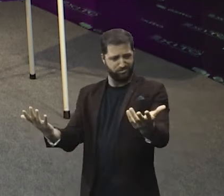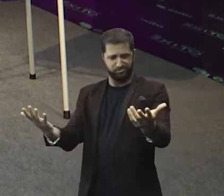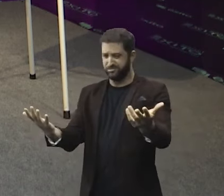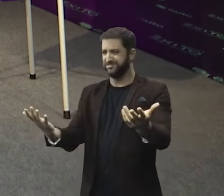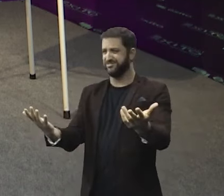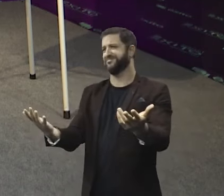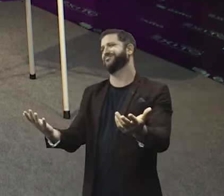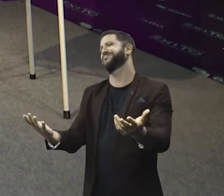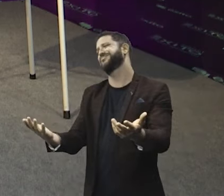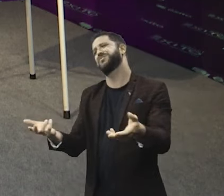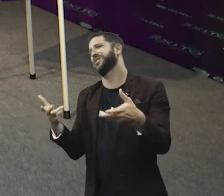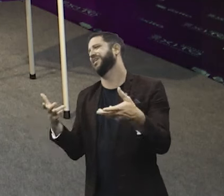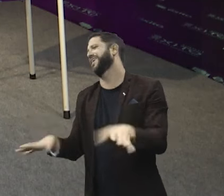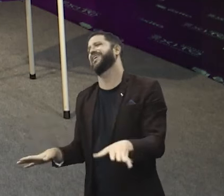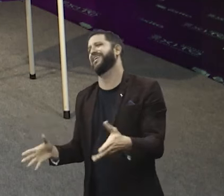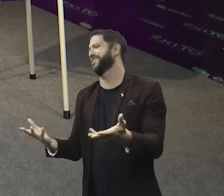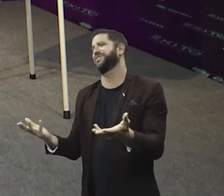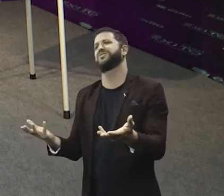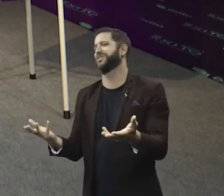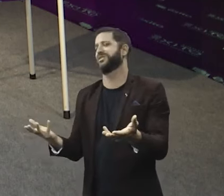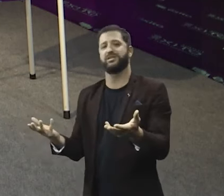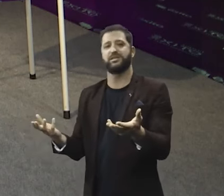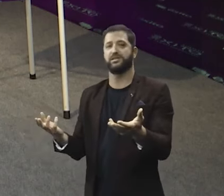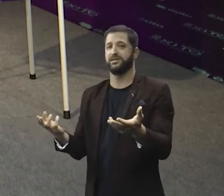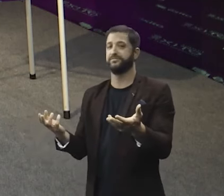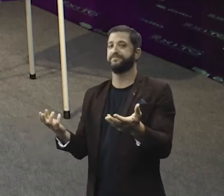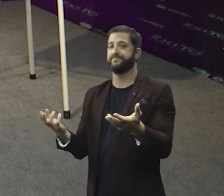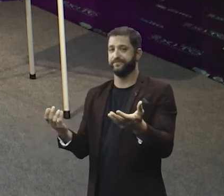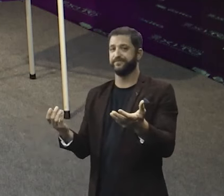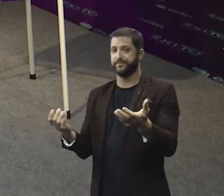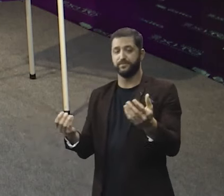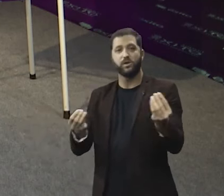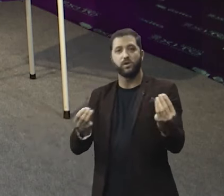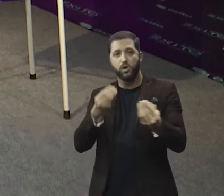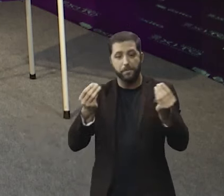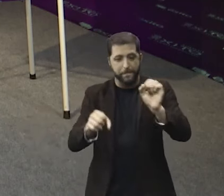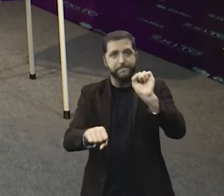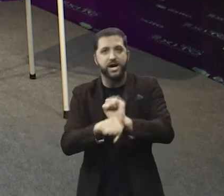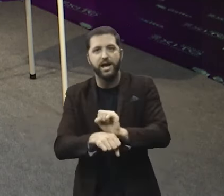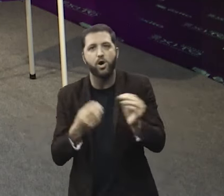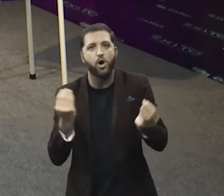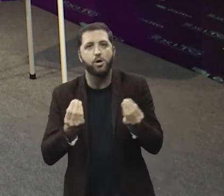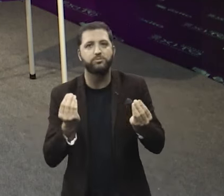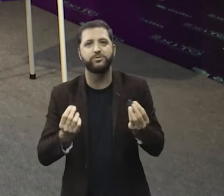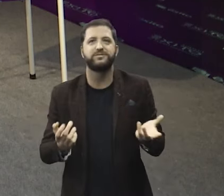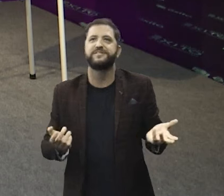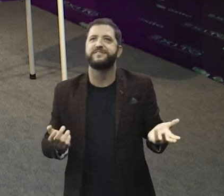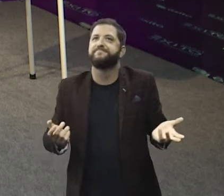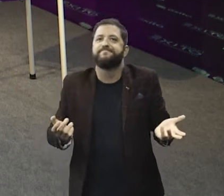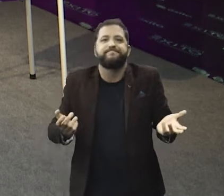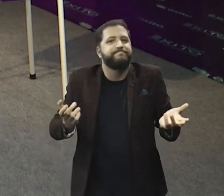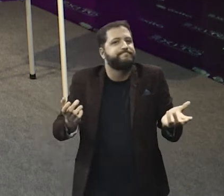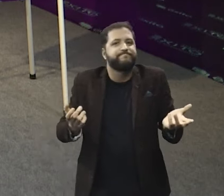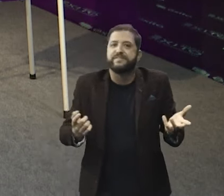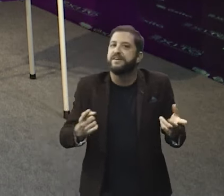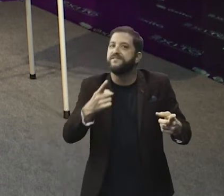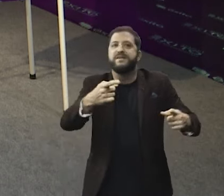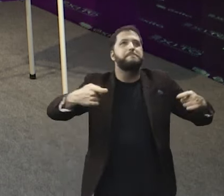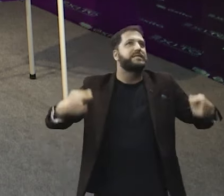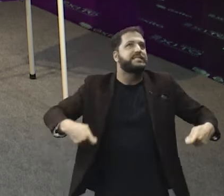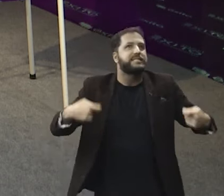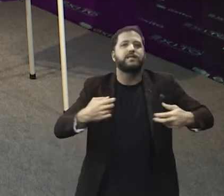começar a ter estresse Andresa como é que faz para não acontecer isso você vai ter que usar para aquilo que é